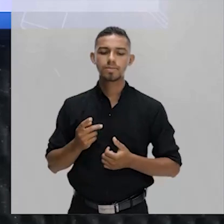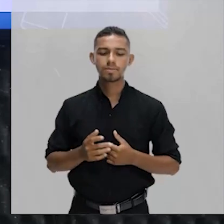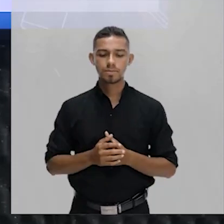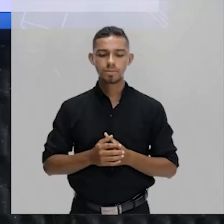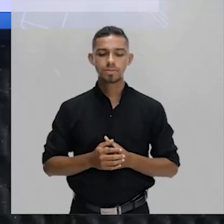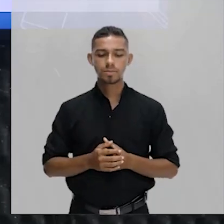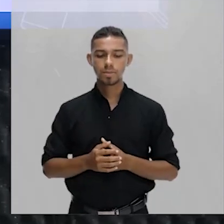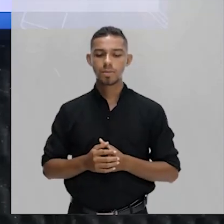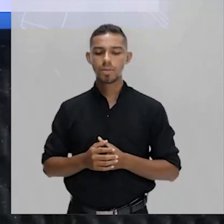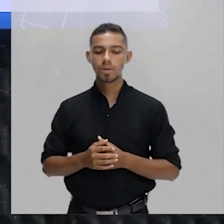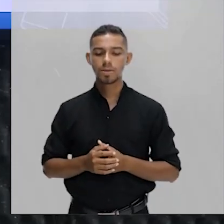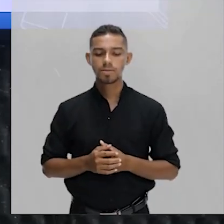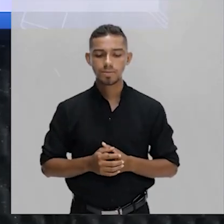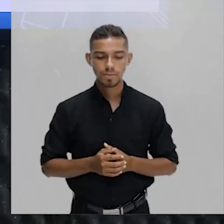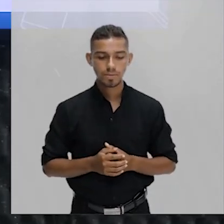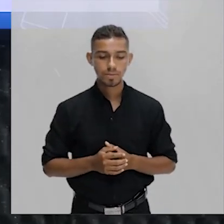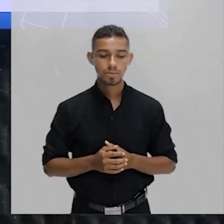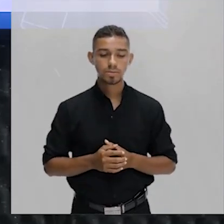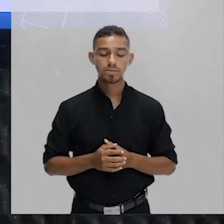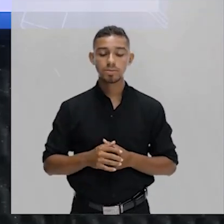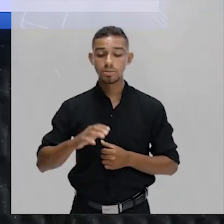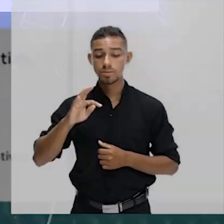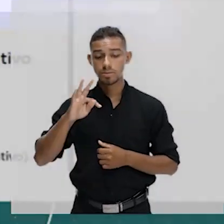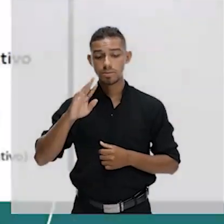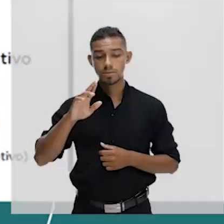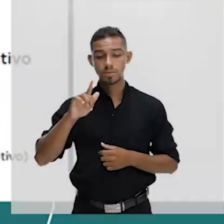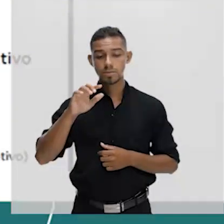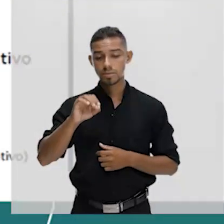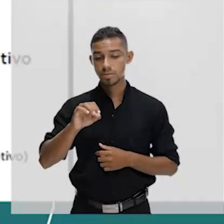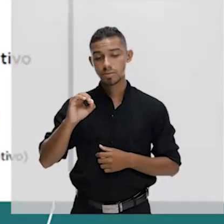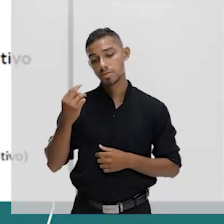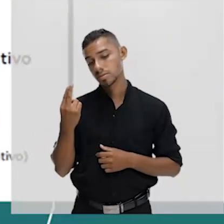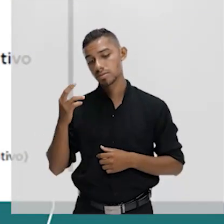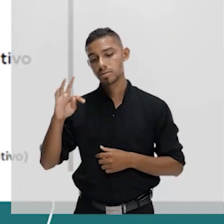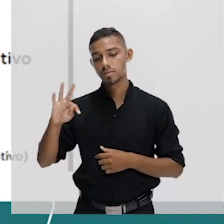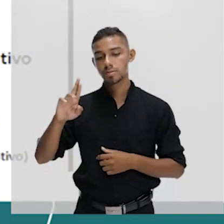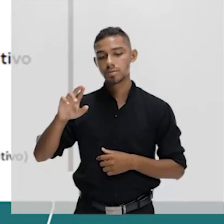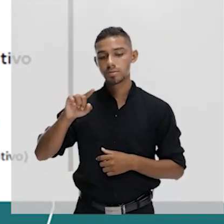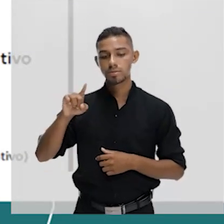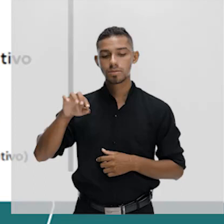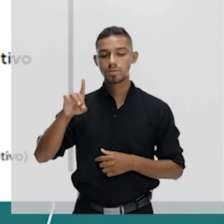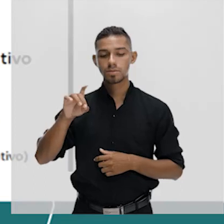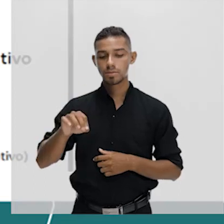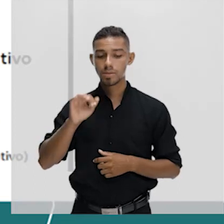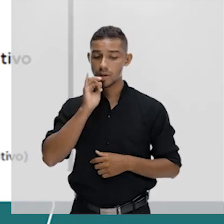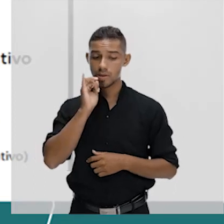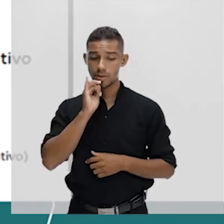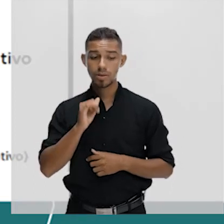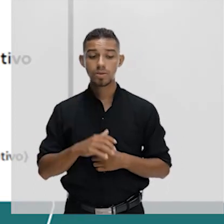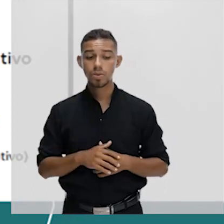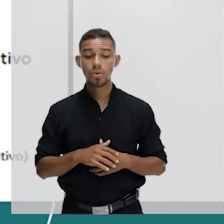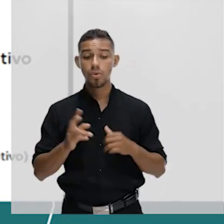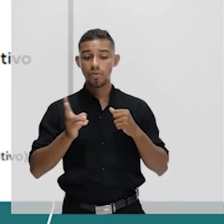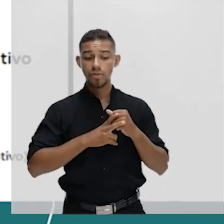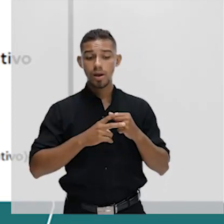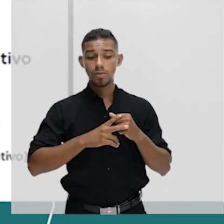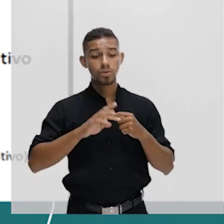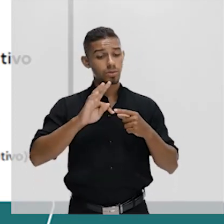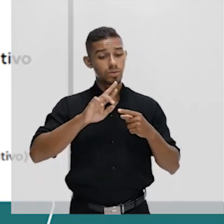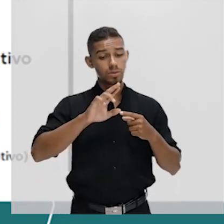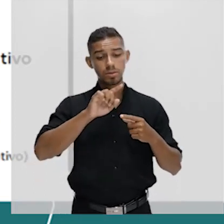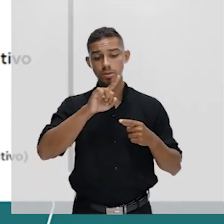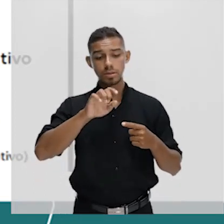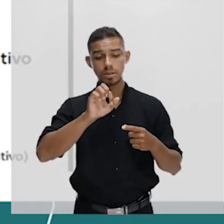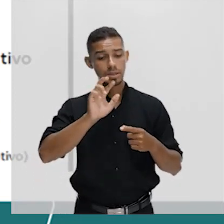né? Então, vamos ver um pouquinho aqui. Trago ou trazido? Trago ou trazido. O verbo trazer não é